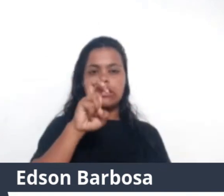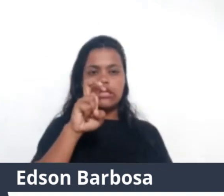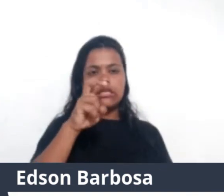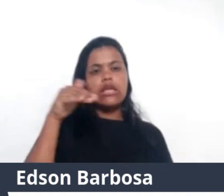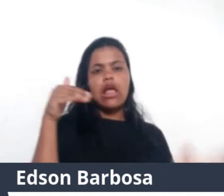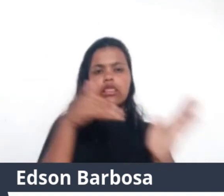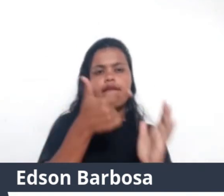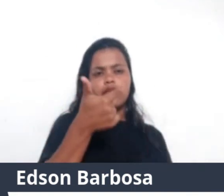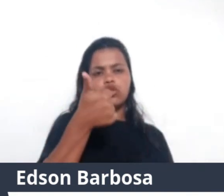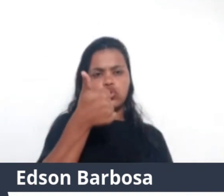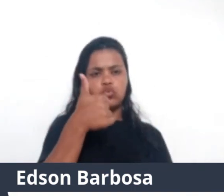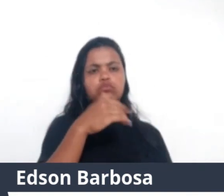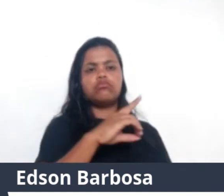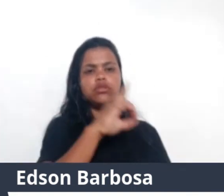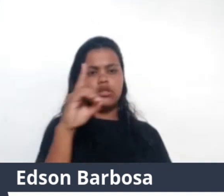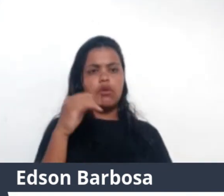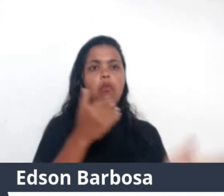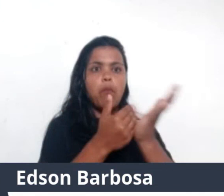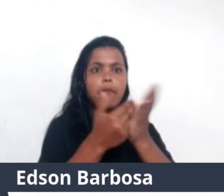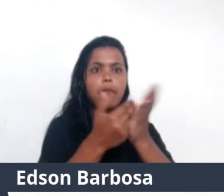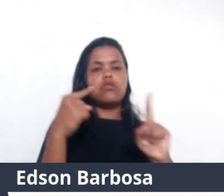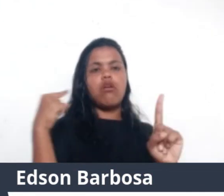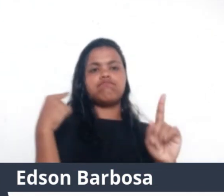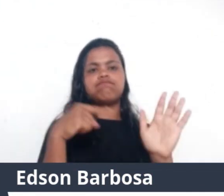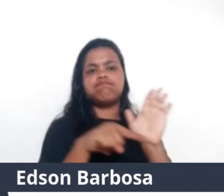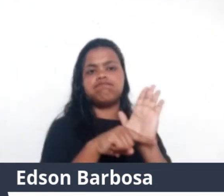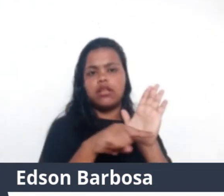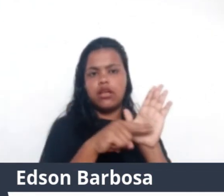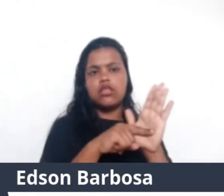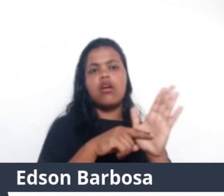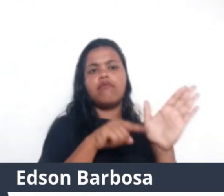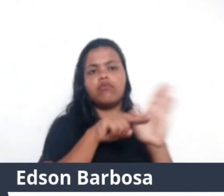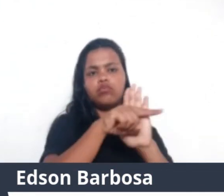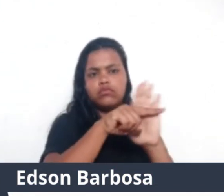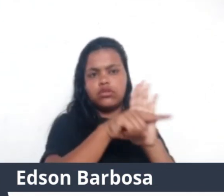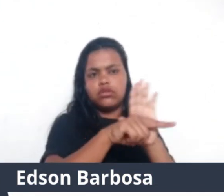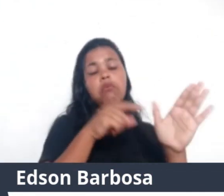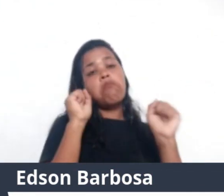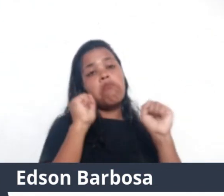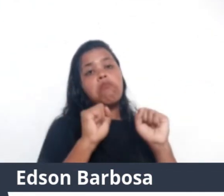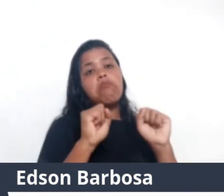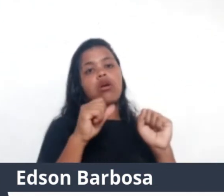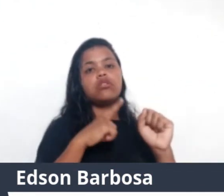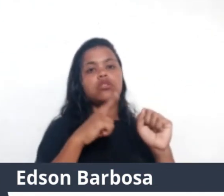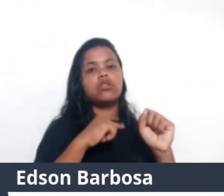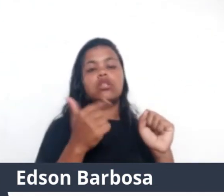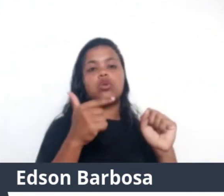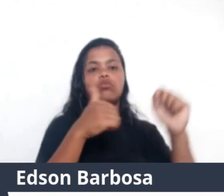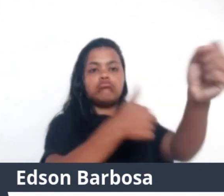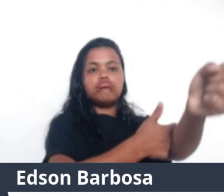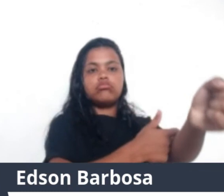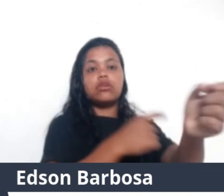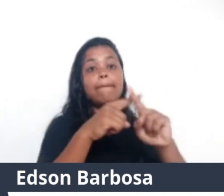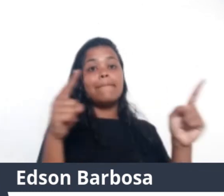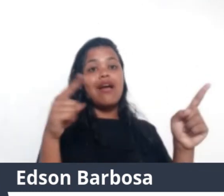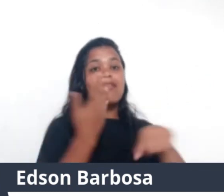ou menos, para começar a negativar o exame e, consequentemente, isso reflete que não tem mais material genético. Só que, na prática da gente,